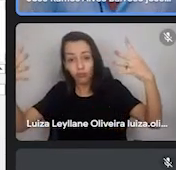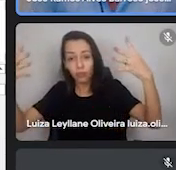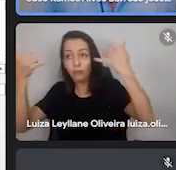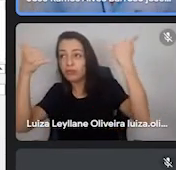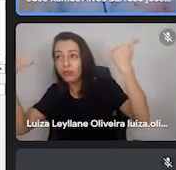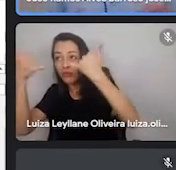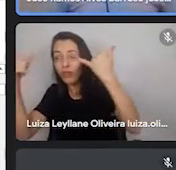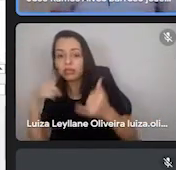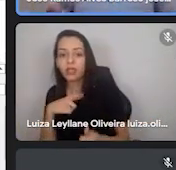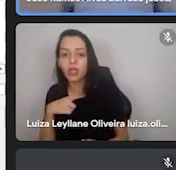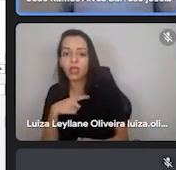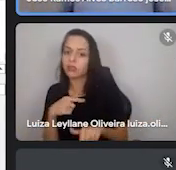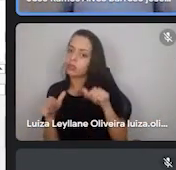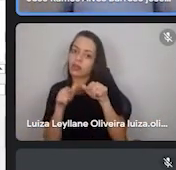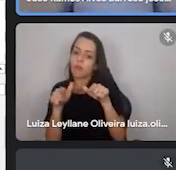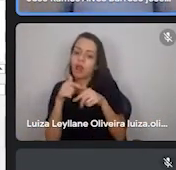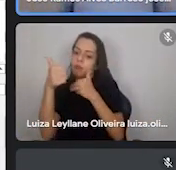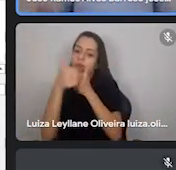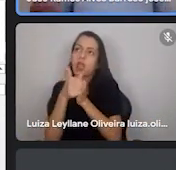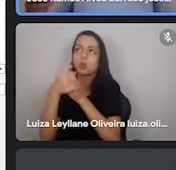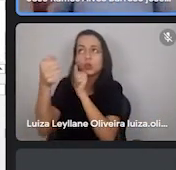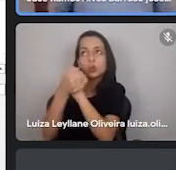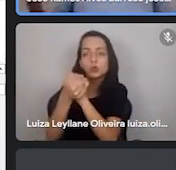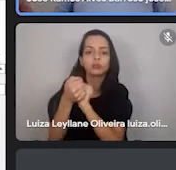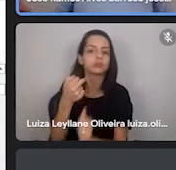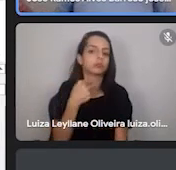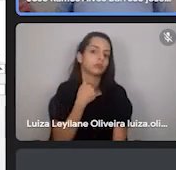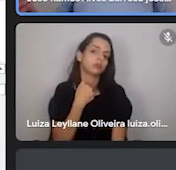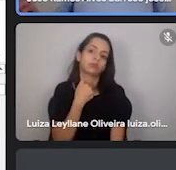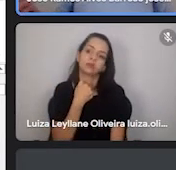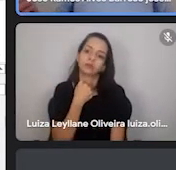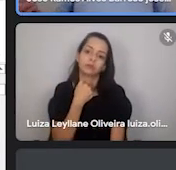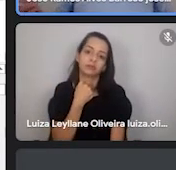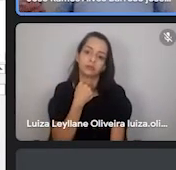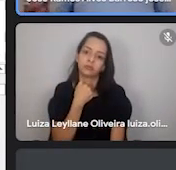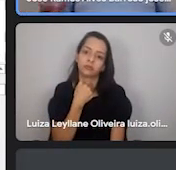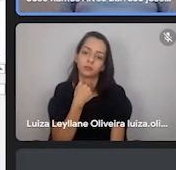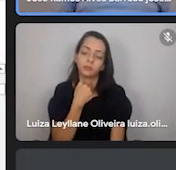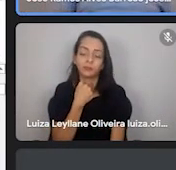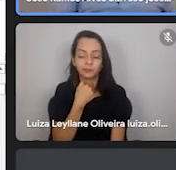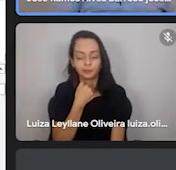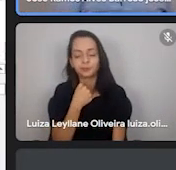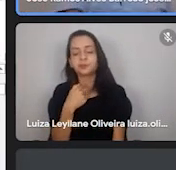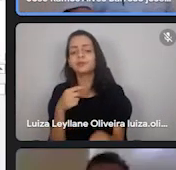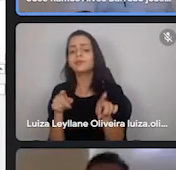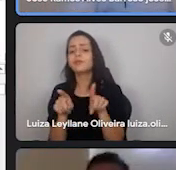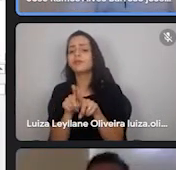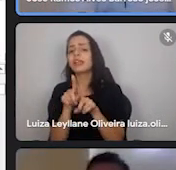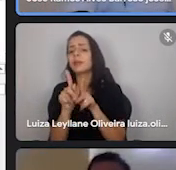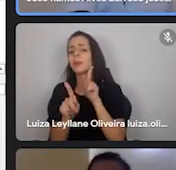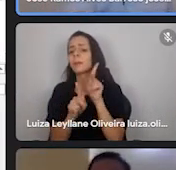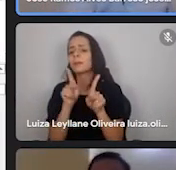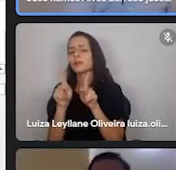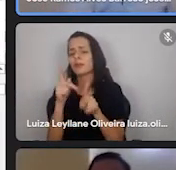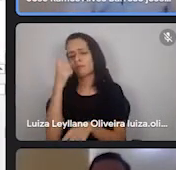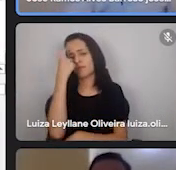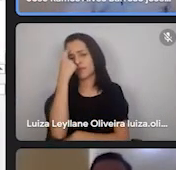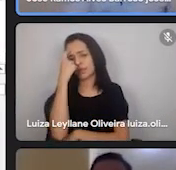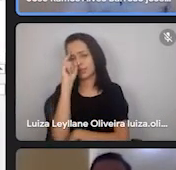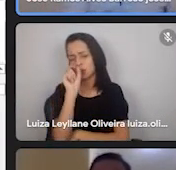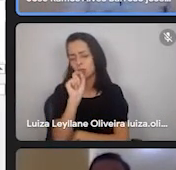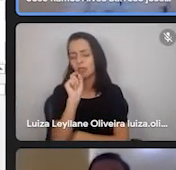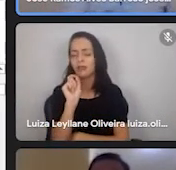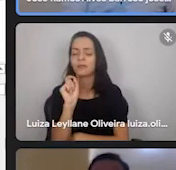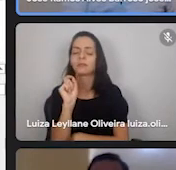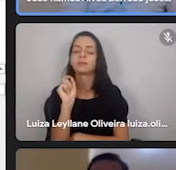Outra coisa é o seguinte: muitas pessoas acham que o que mata